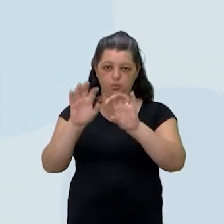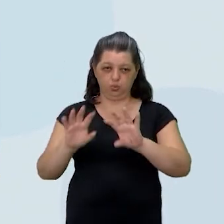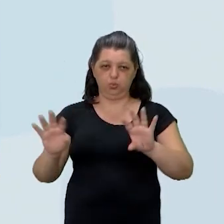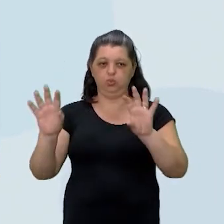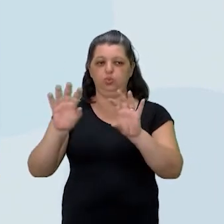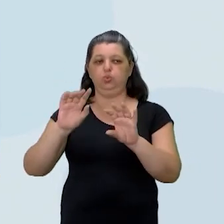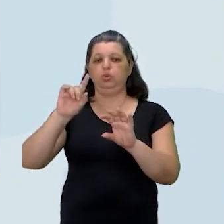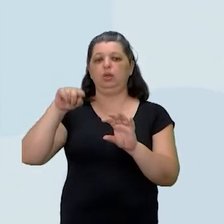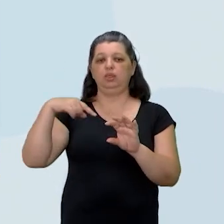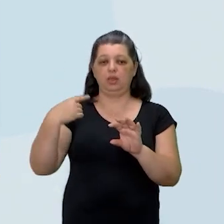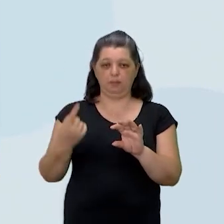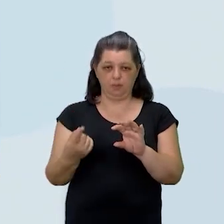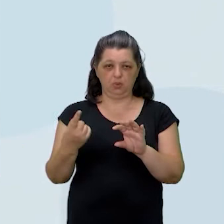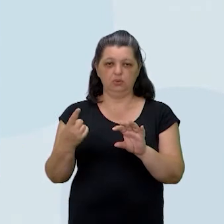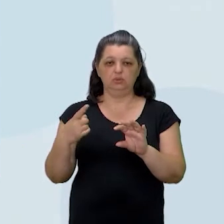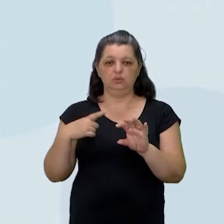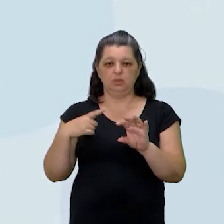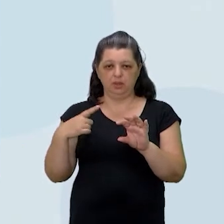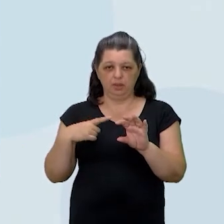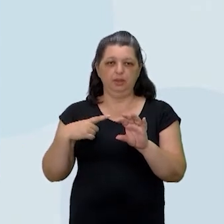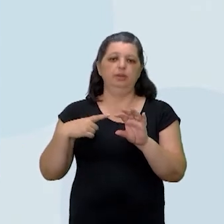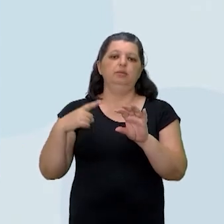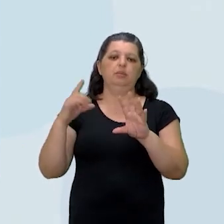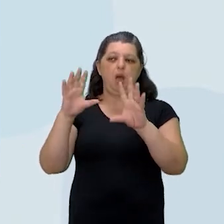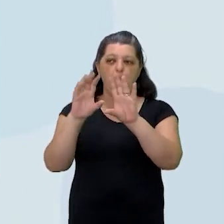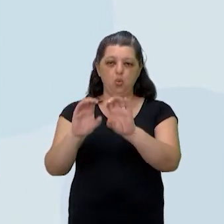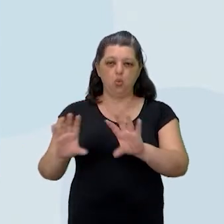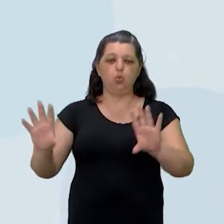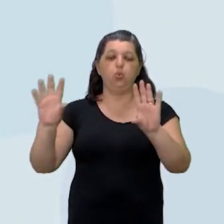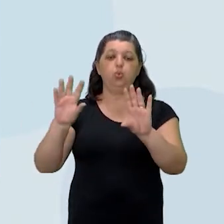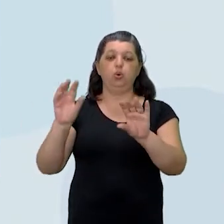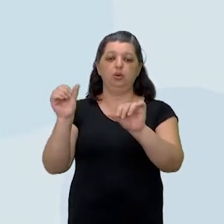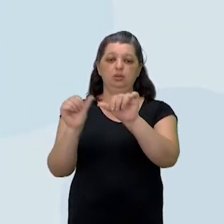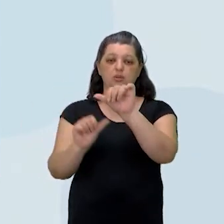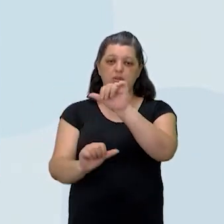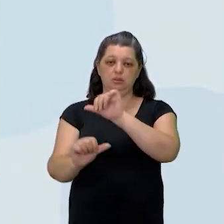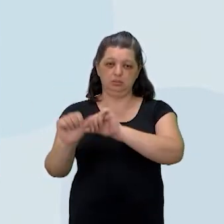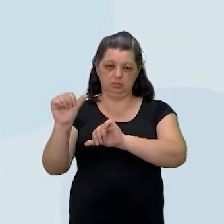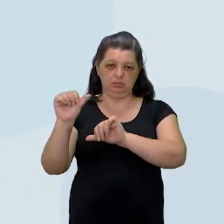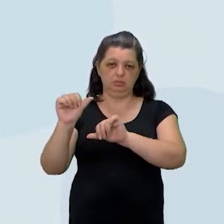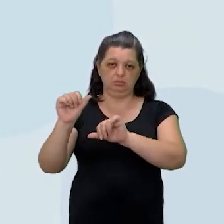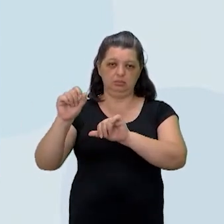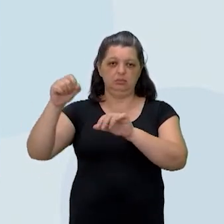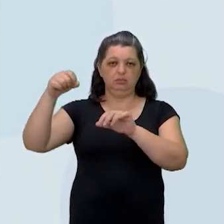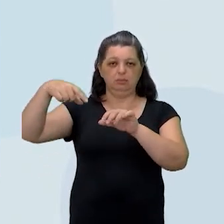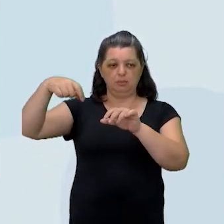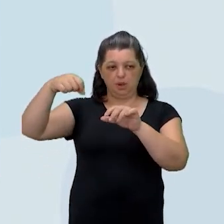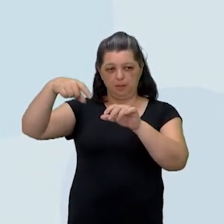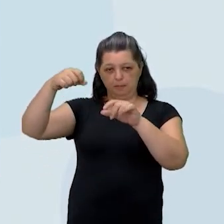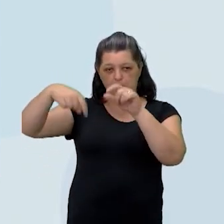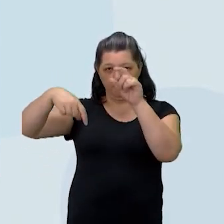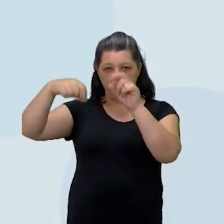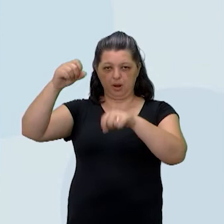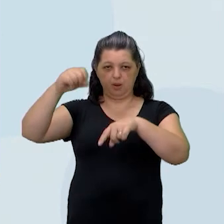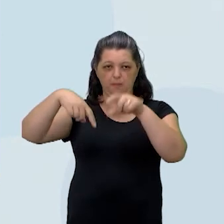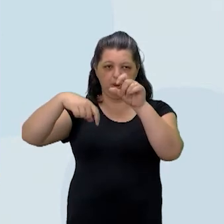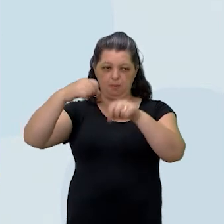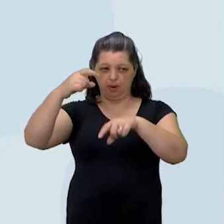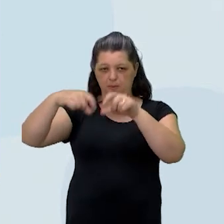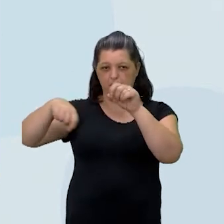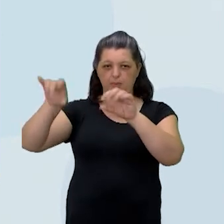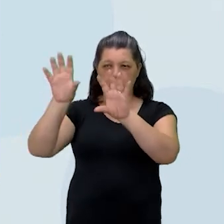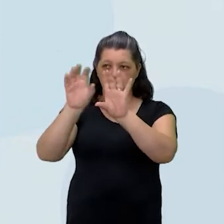e logo quando tem a formação das nuvens, essa nuvem, essas gotículas de água que formam as